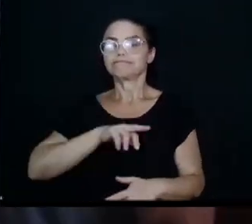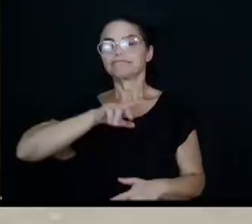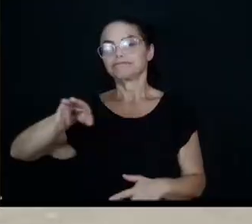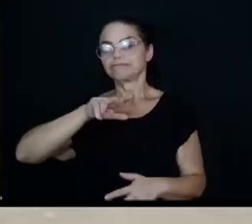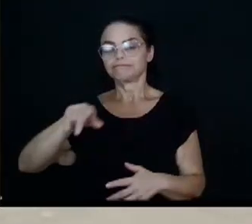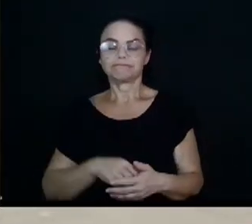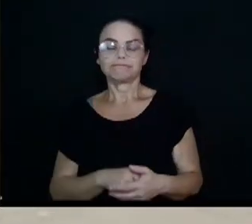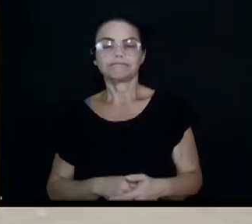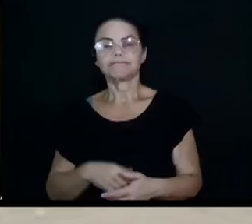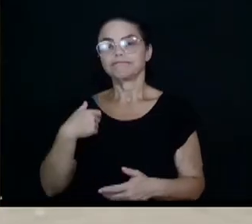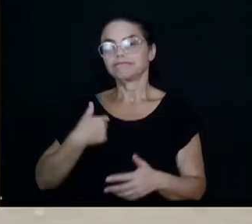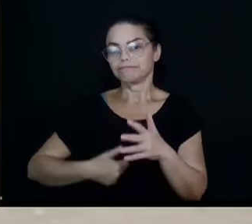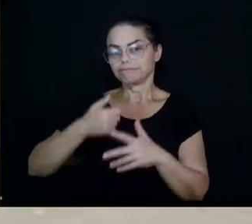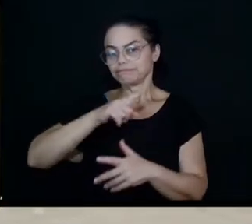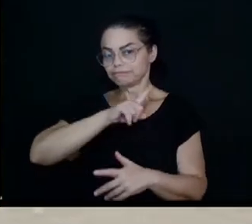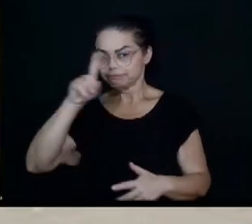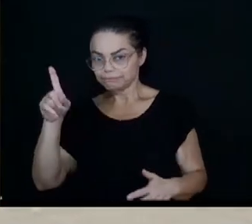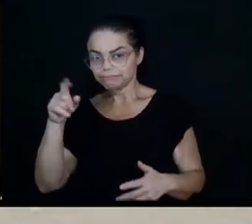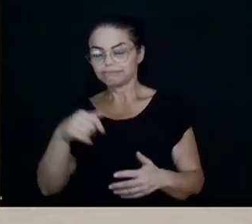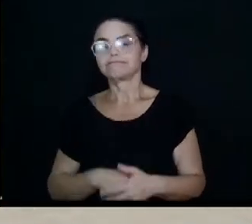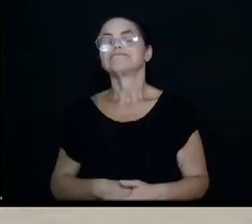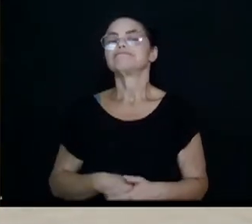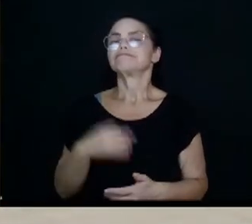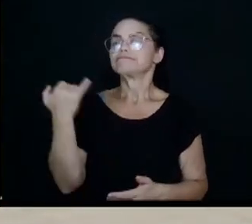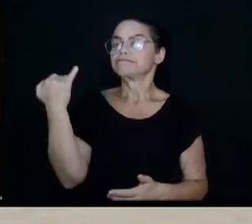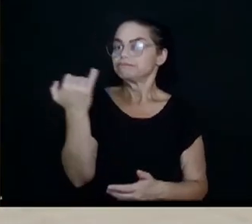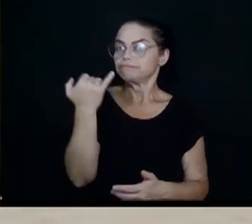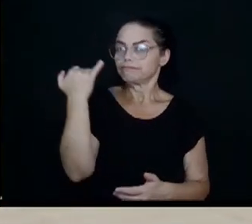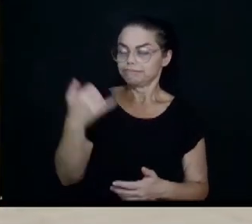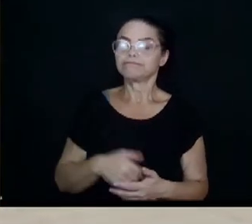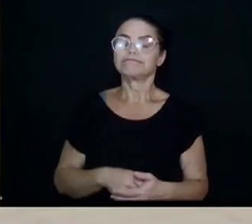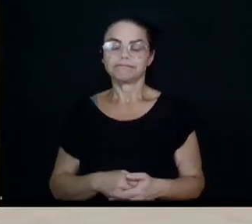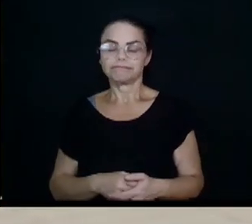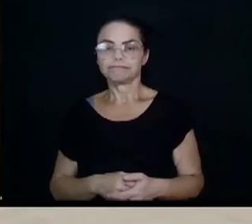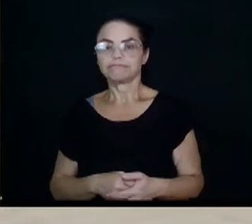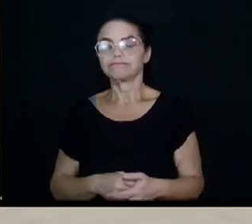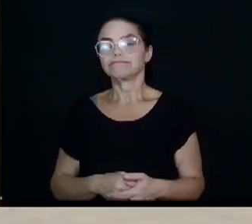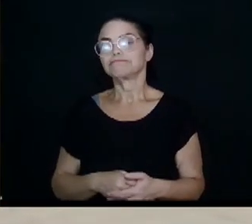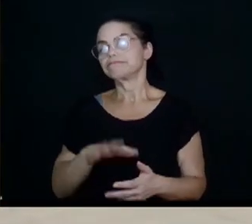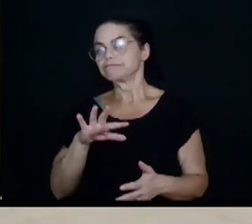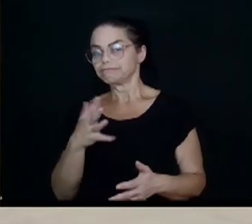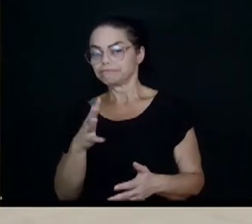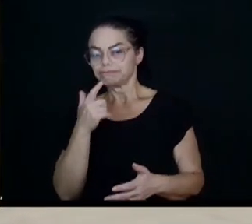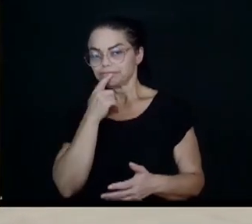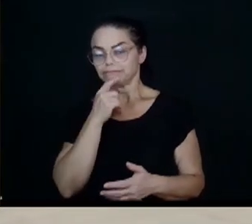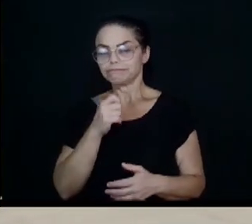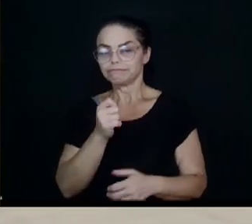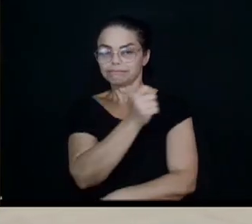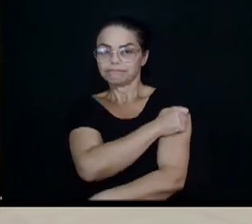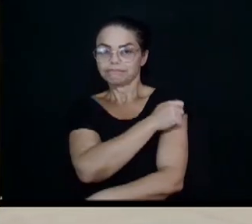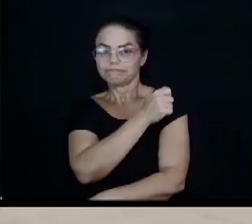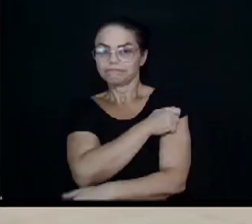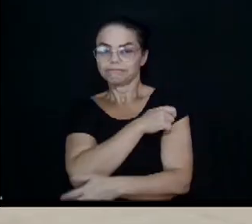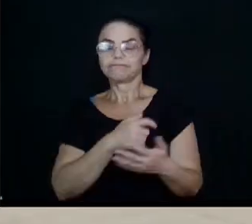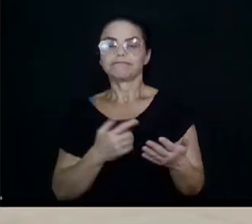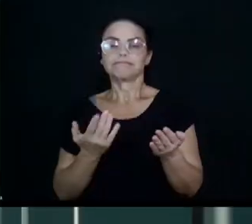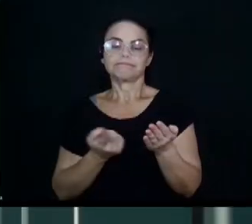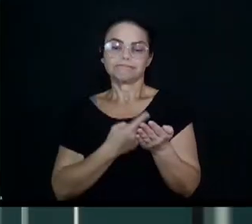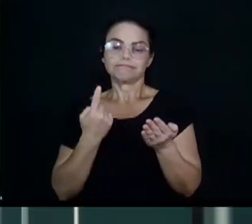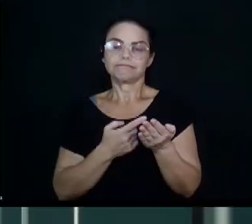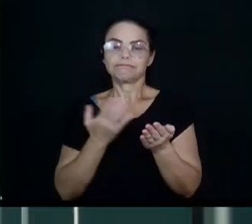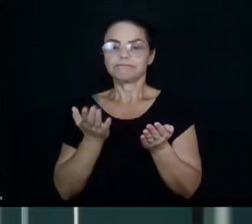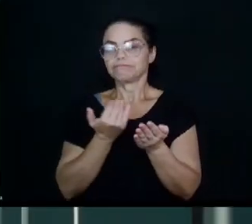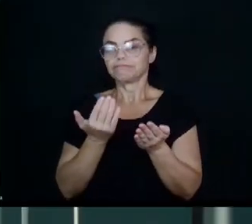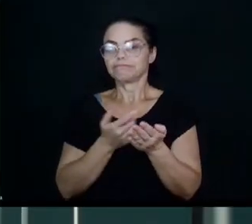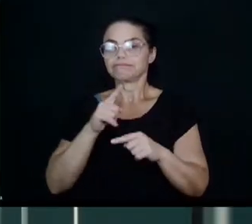primeiro dia, é muito importante que, pelo menos, o aluno traga um caderno, um material em que ele possa